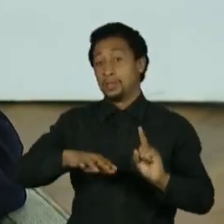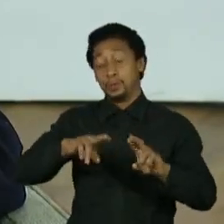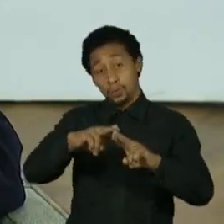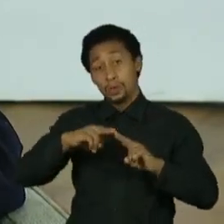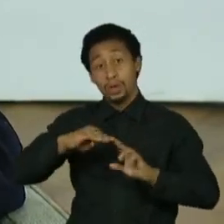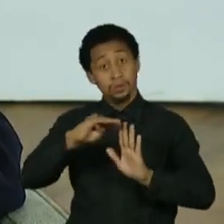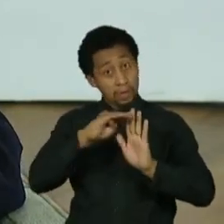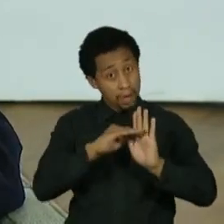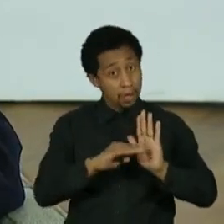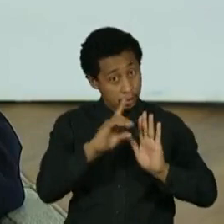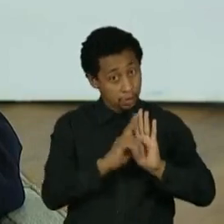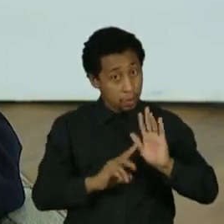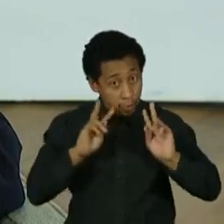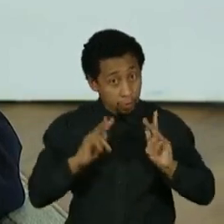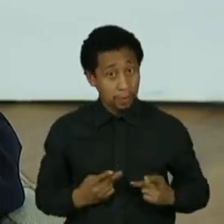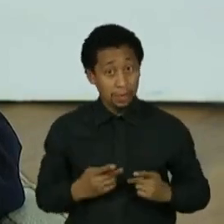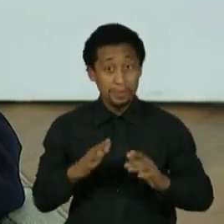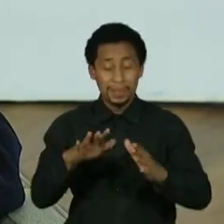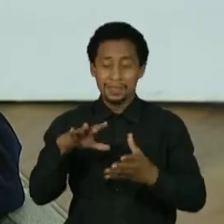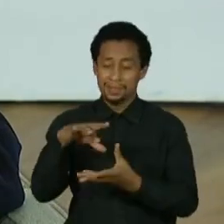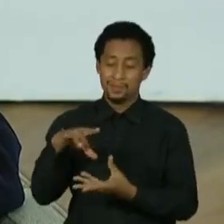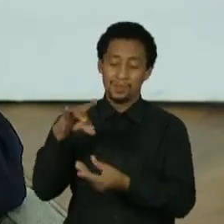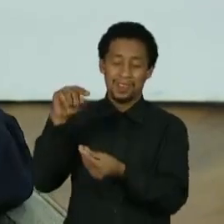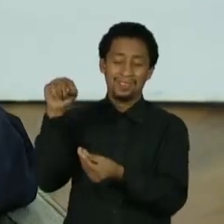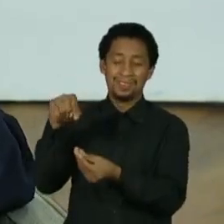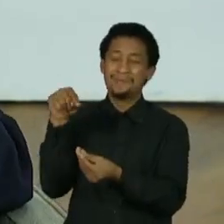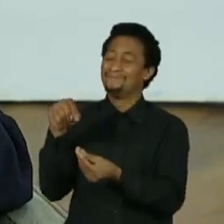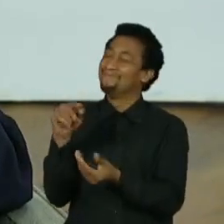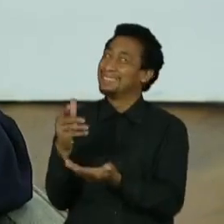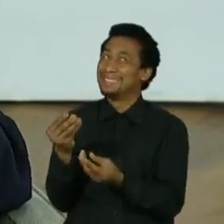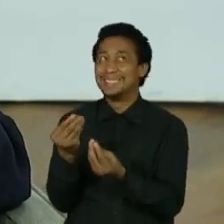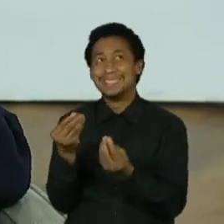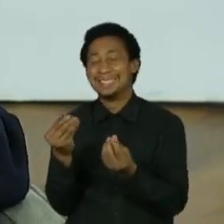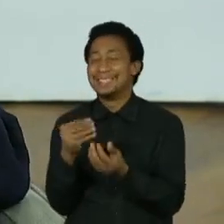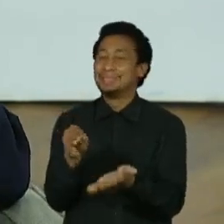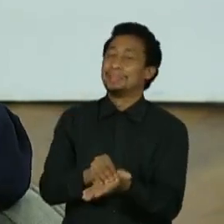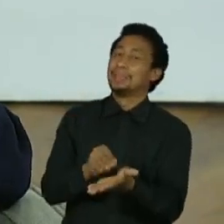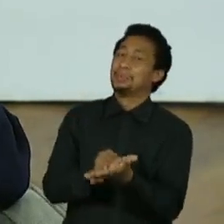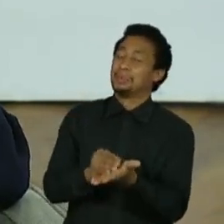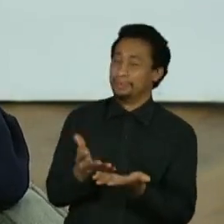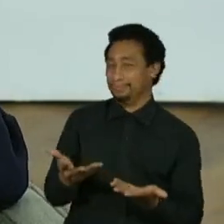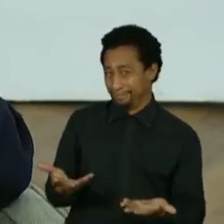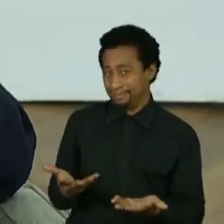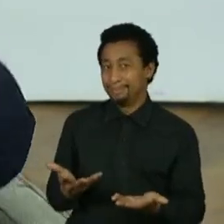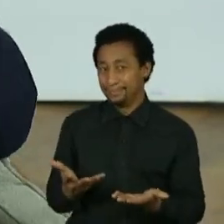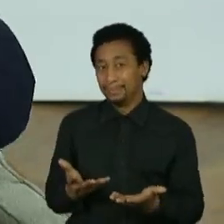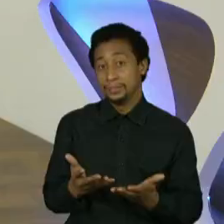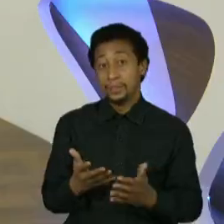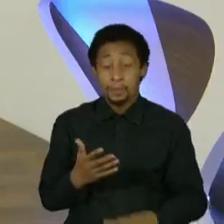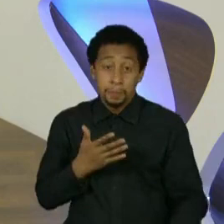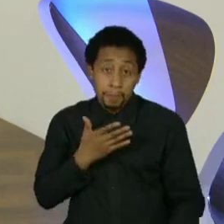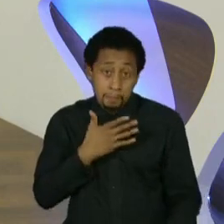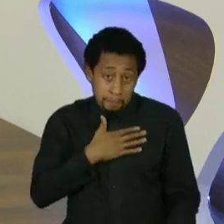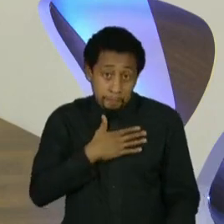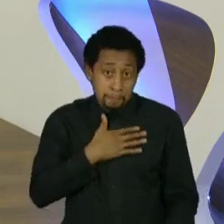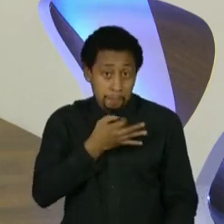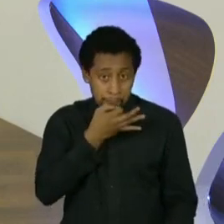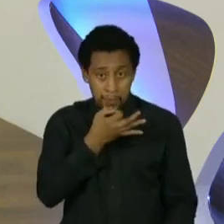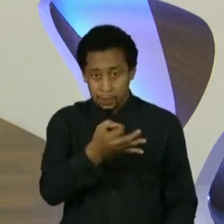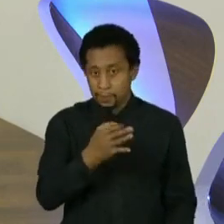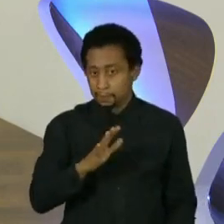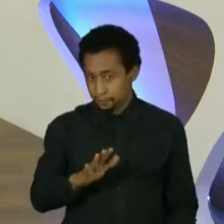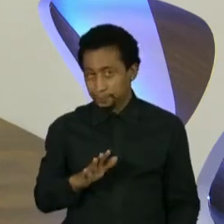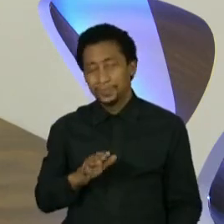Agora, eu acho que, em termos da democracia, ficou uma democracia incompleta. E eu acho que o Adorno dizia